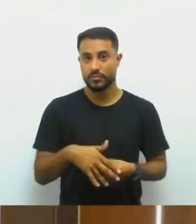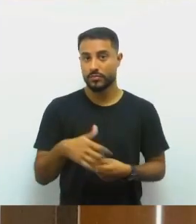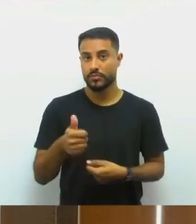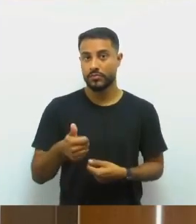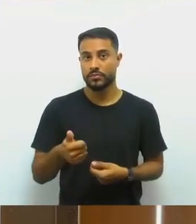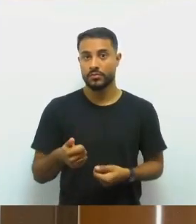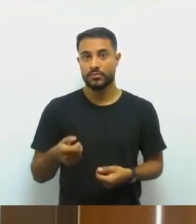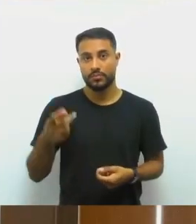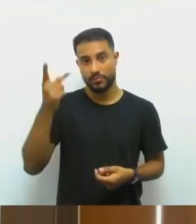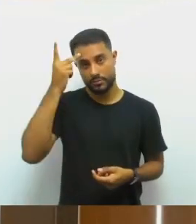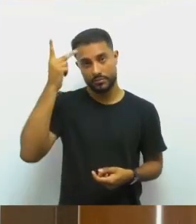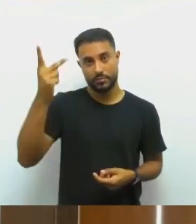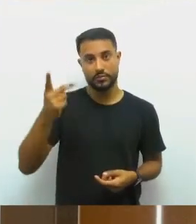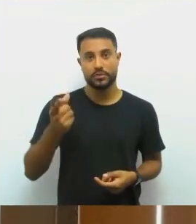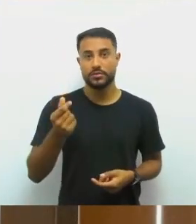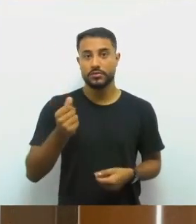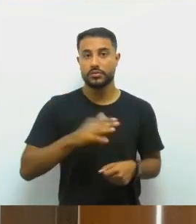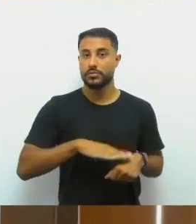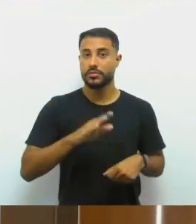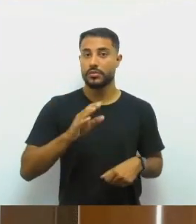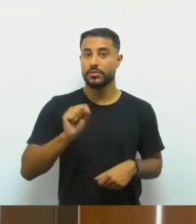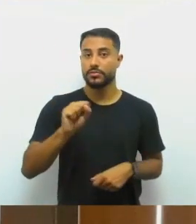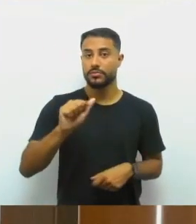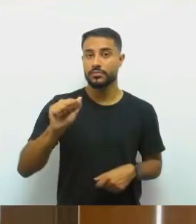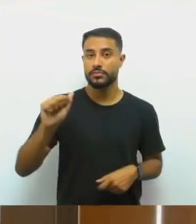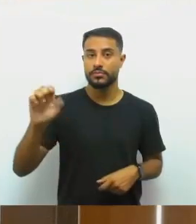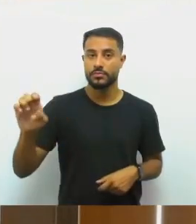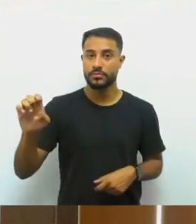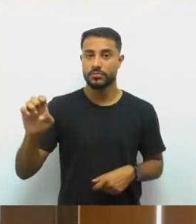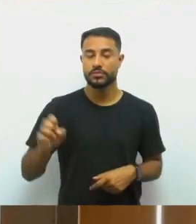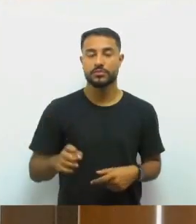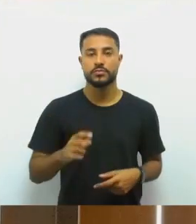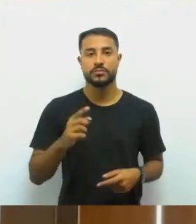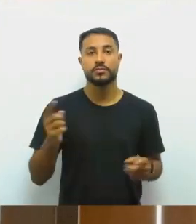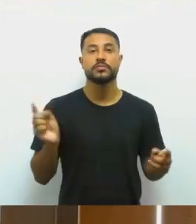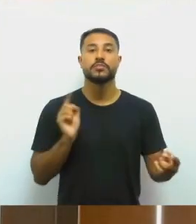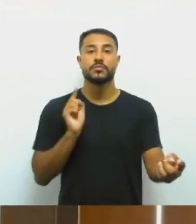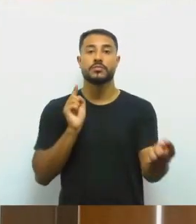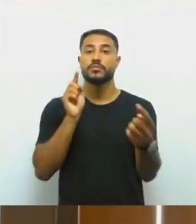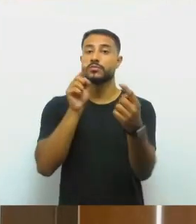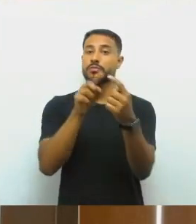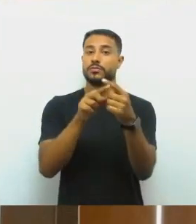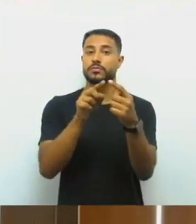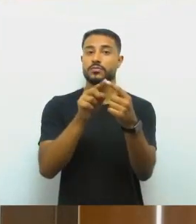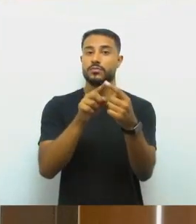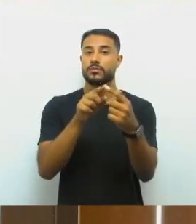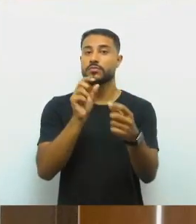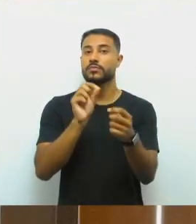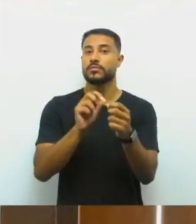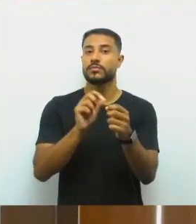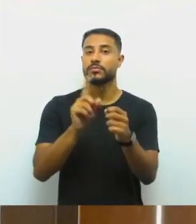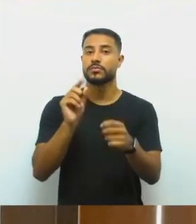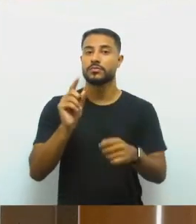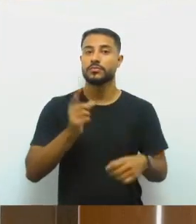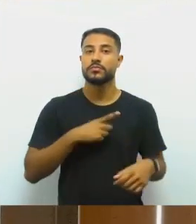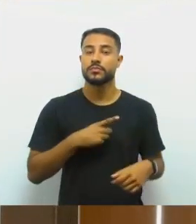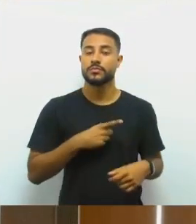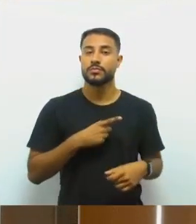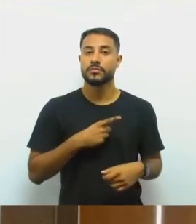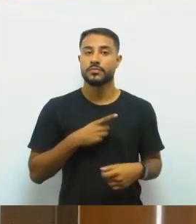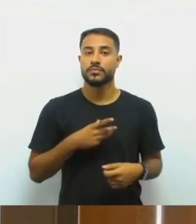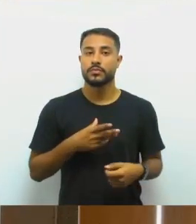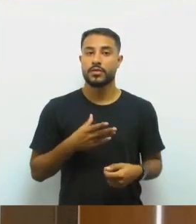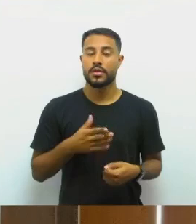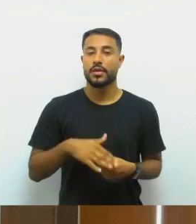recursos para o SAI, com o objetivo de fazer frente aos desafios de mais captação, tratamento